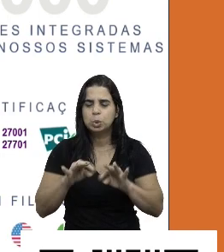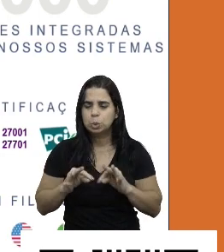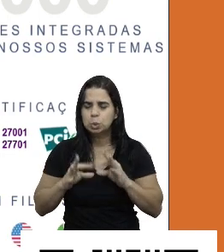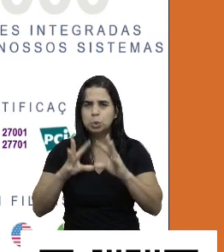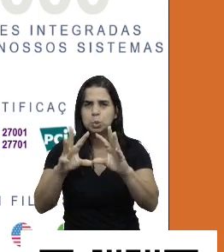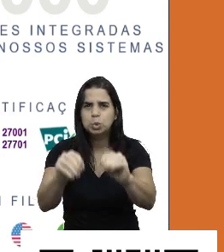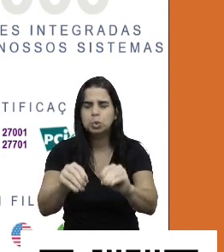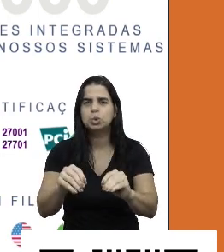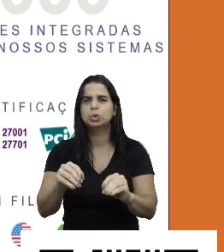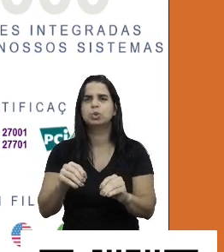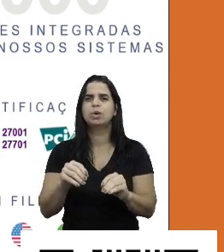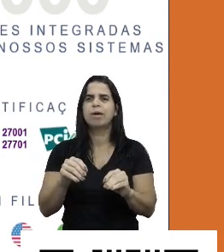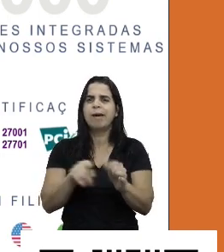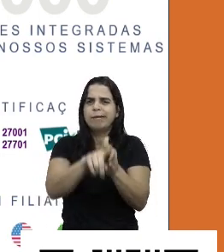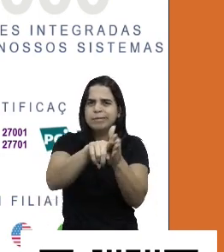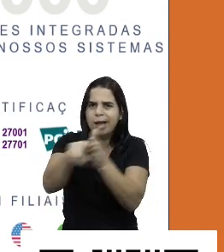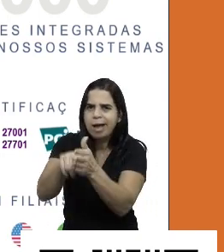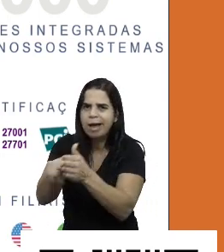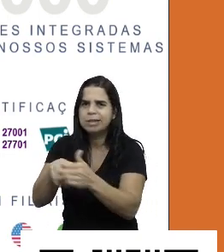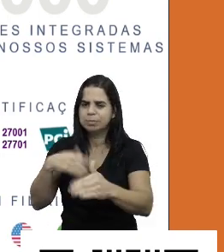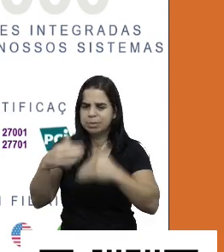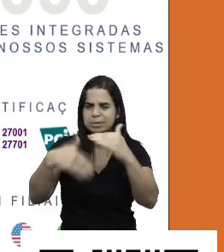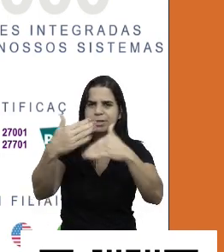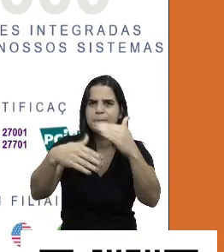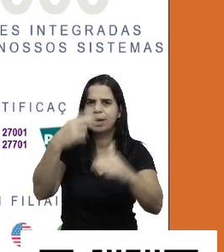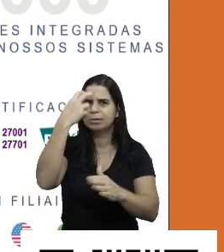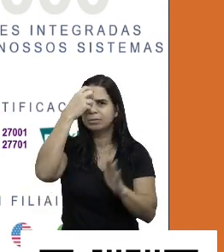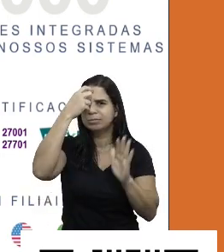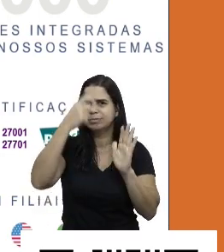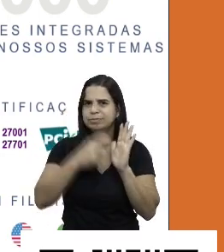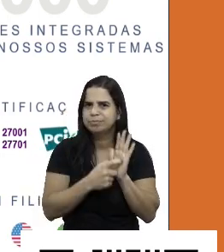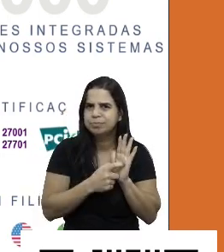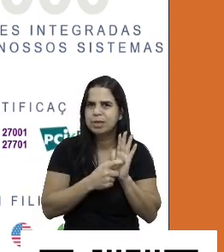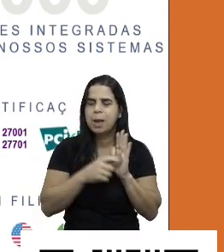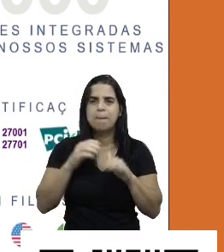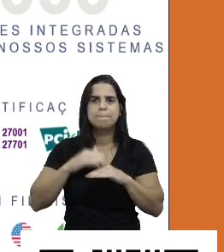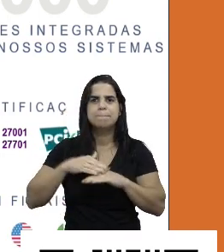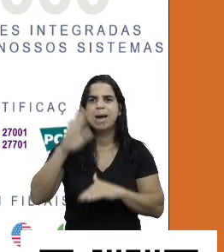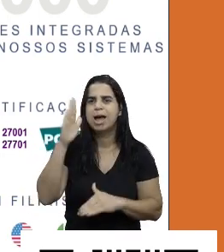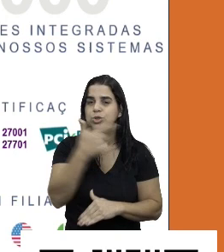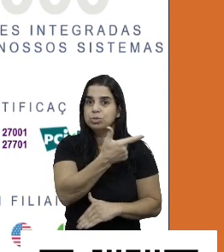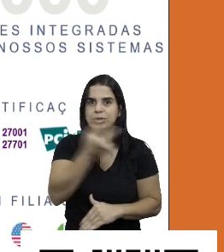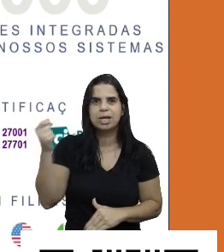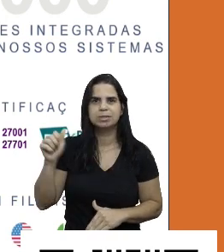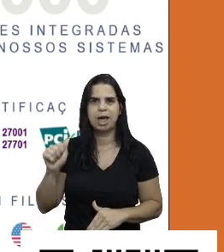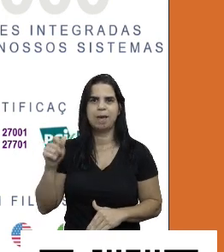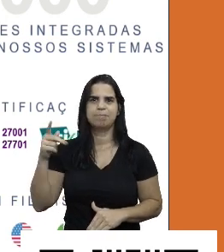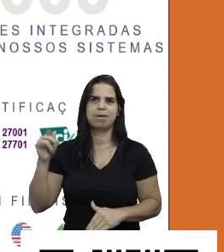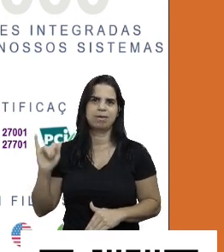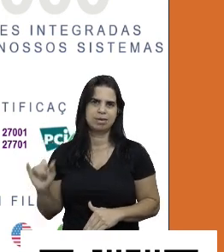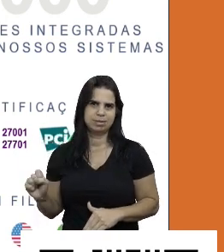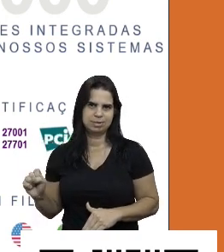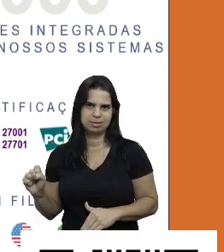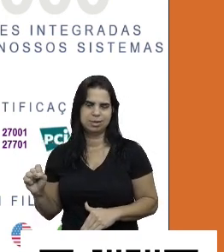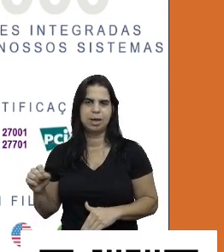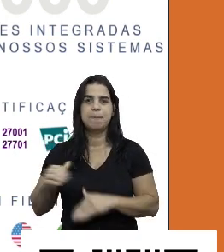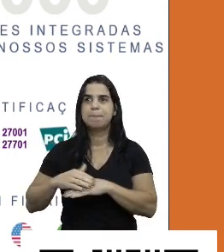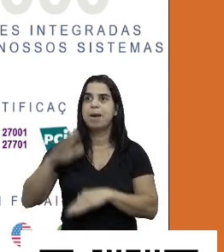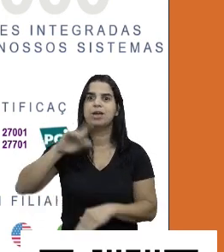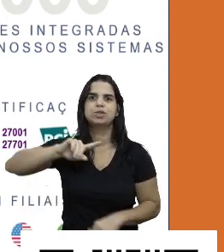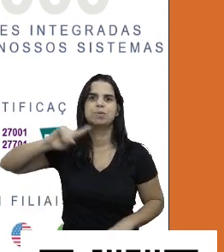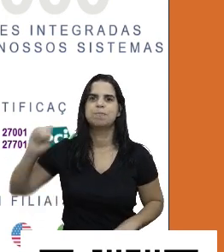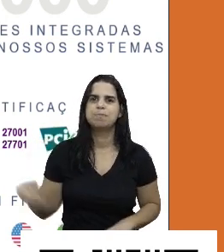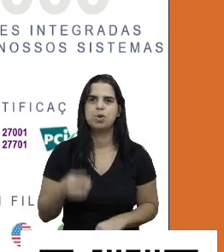processamento Inteligência Artificial que hoje provei aí mais de 200 apis e são mais de mil bases